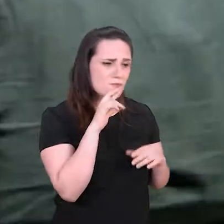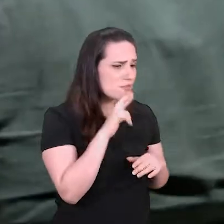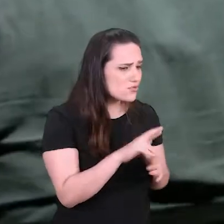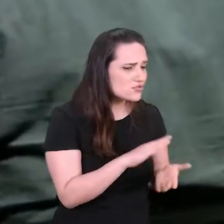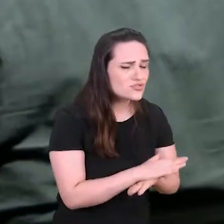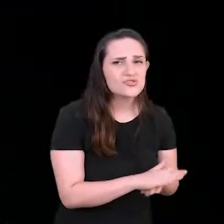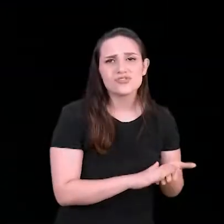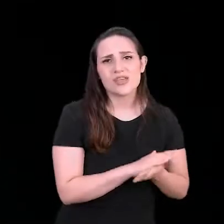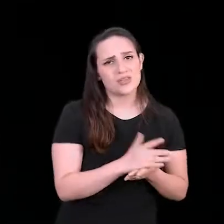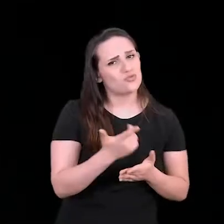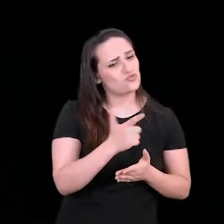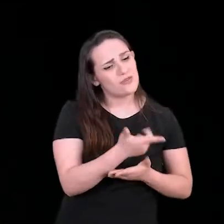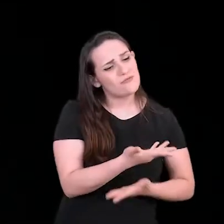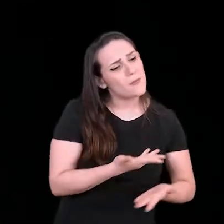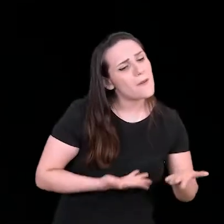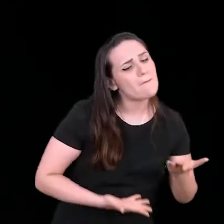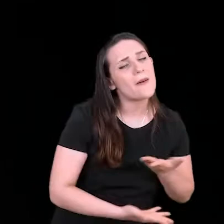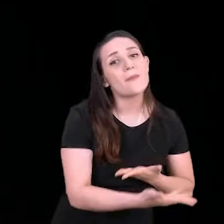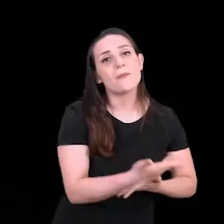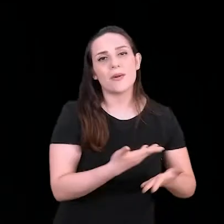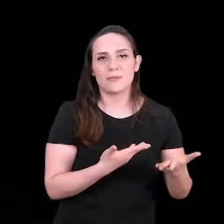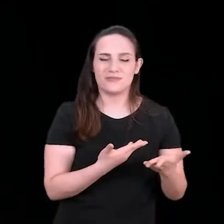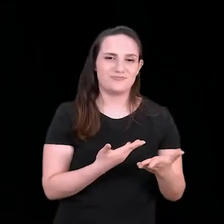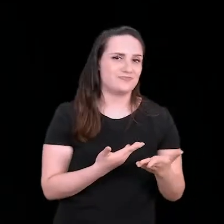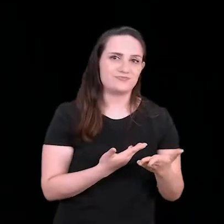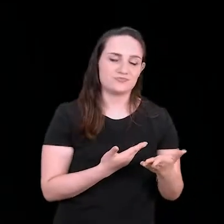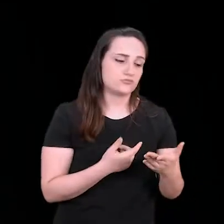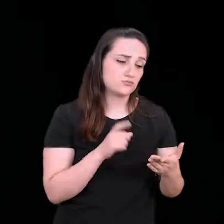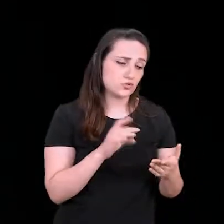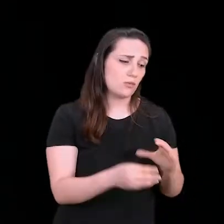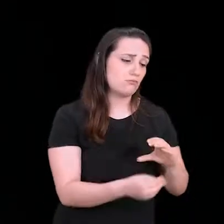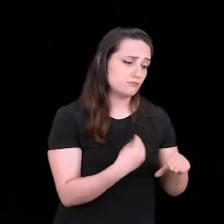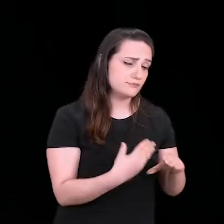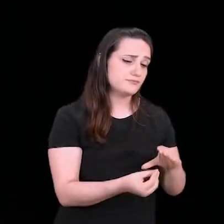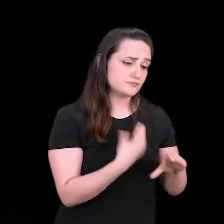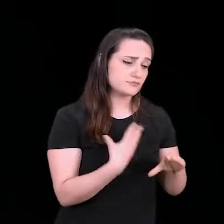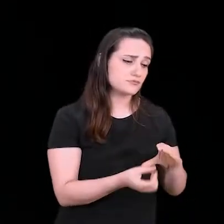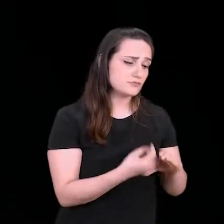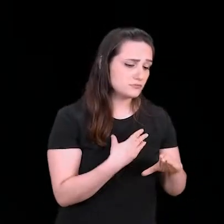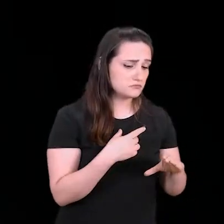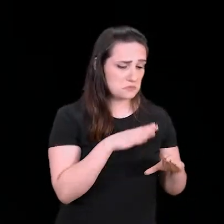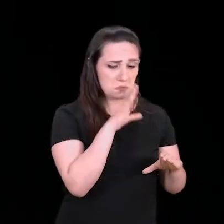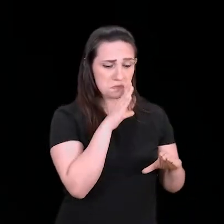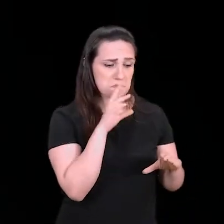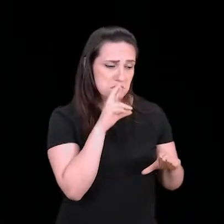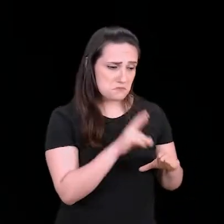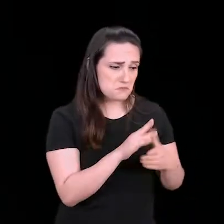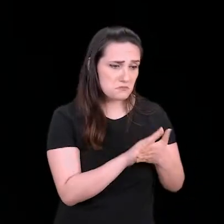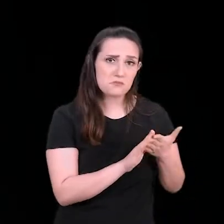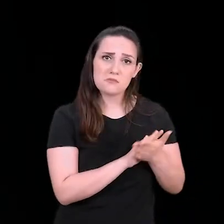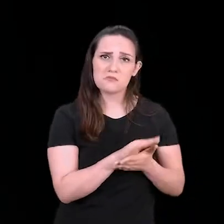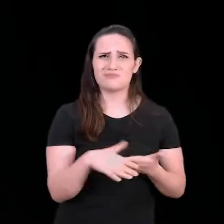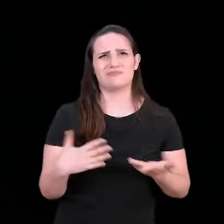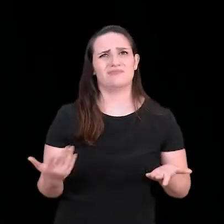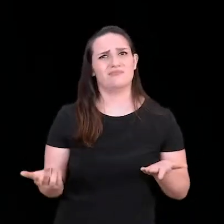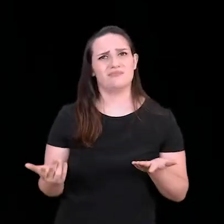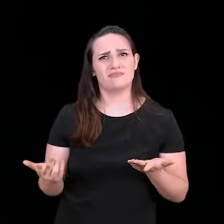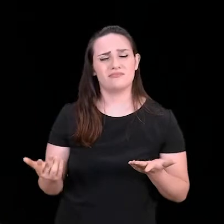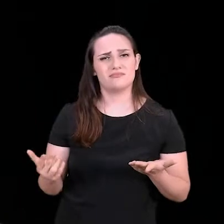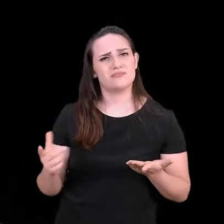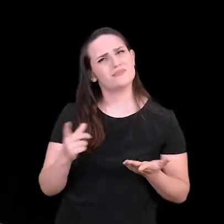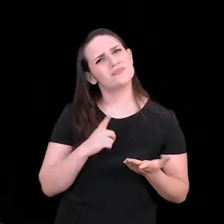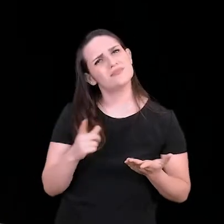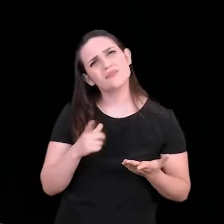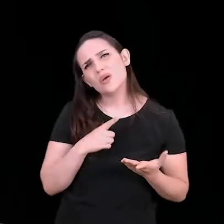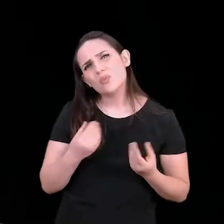Isso, não houve esse tipo de retorno para os telespectadores, né? E isso,